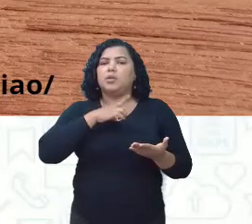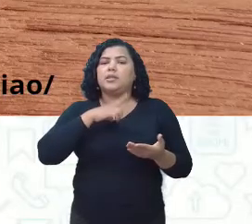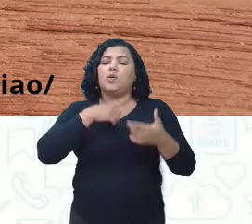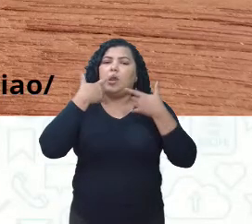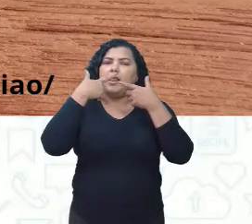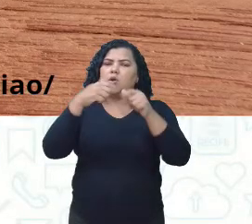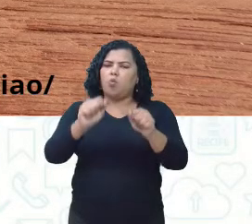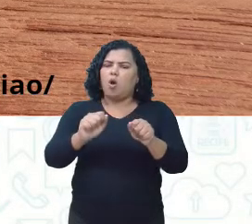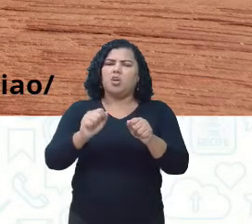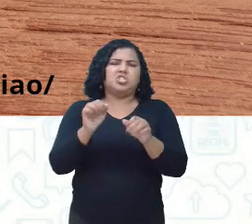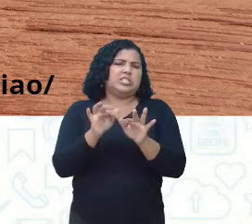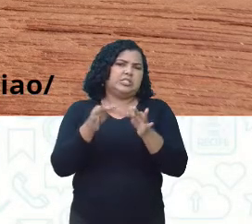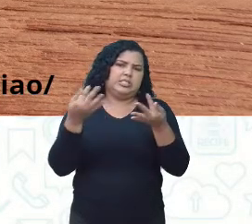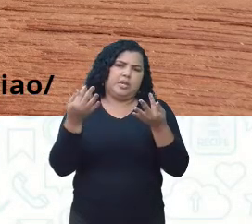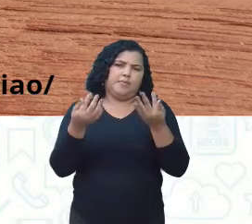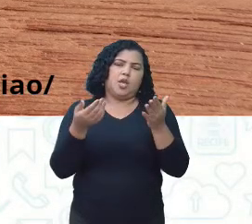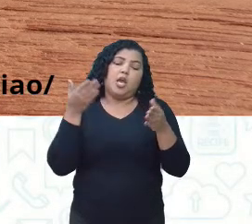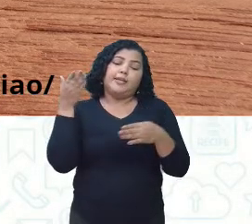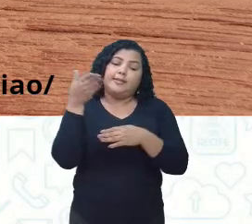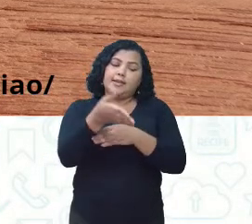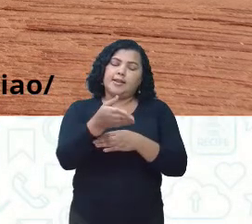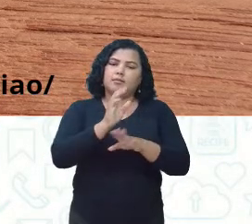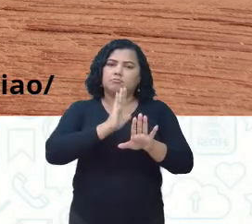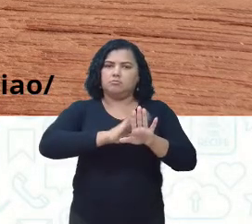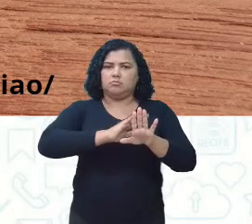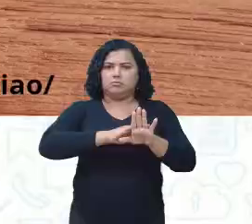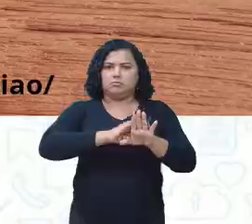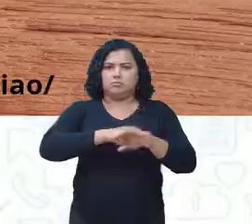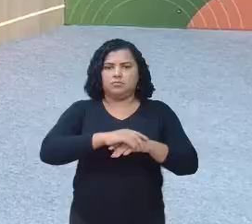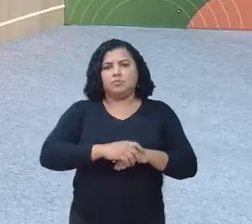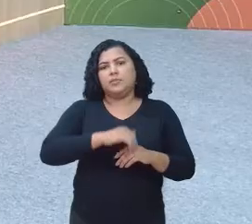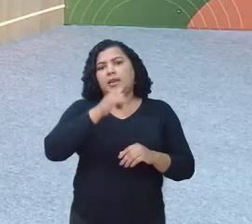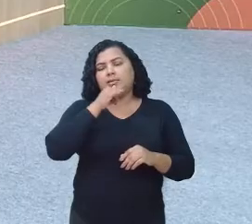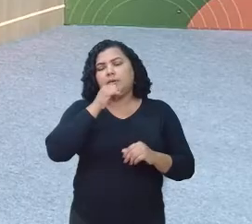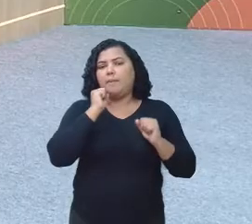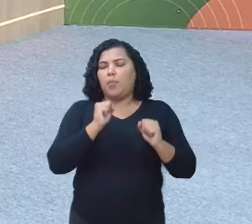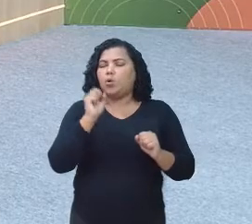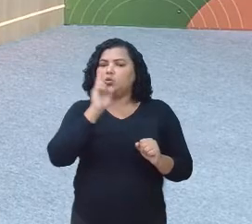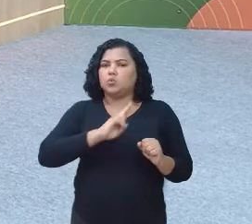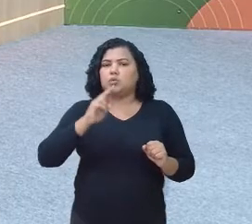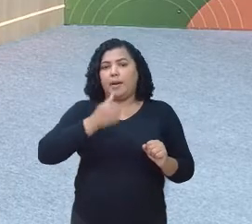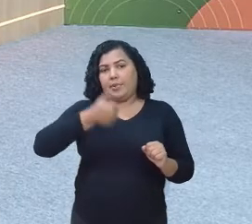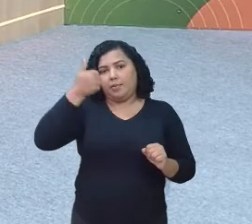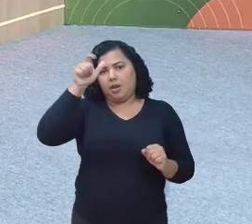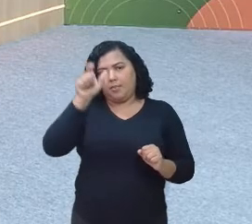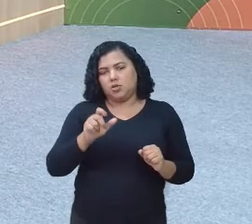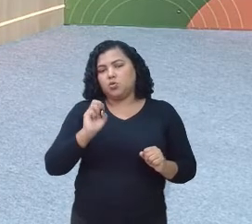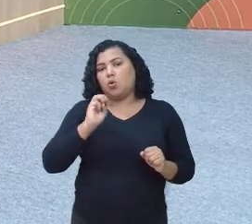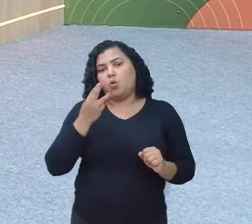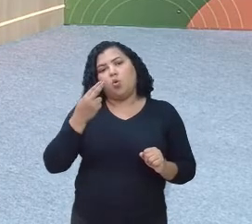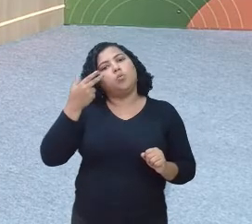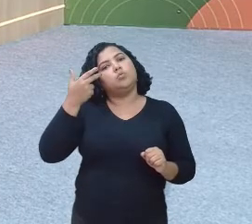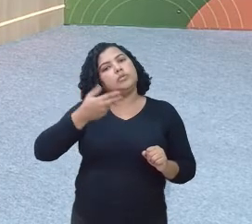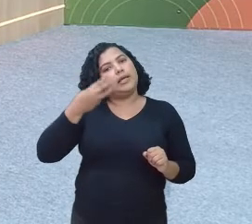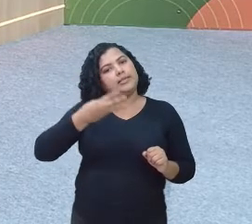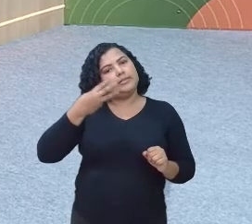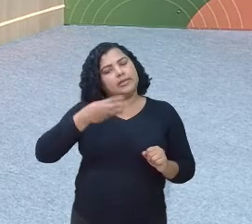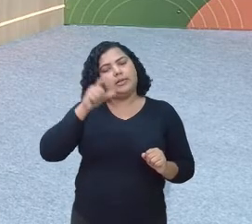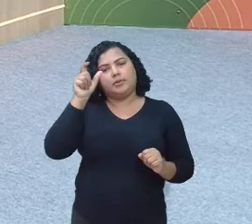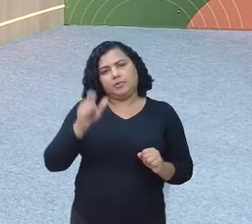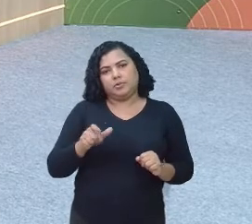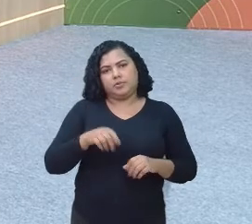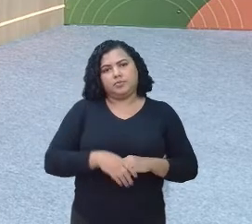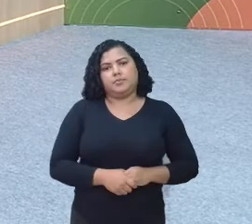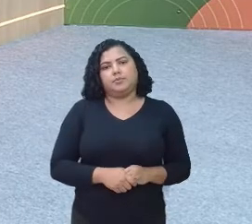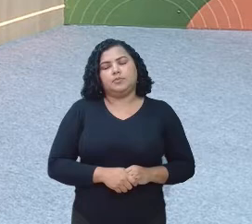simples, objetiva e subjetiva. Lembra que eu falei que ele pode ser em primeira ou em terceira pessoa? E isso vai determinar o tom. Então,